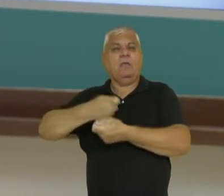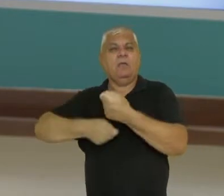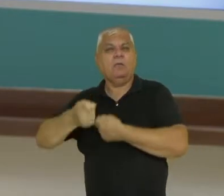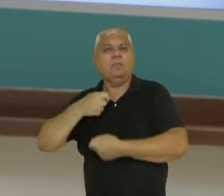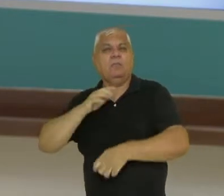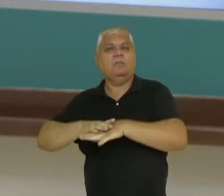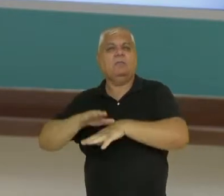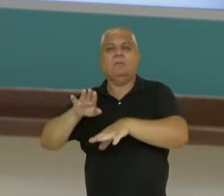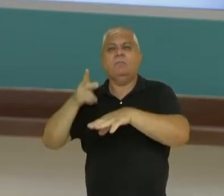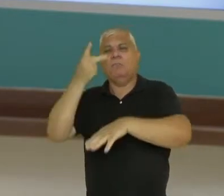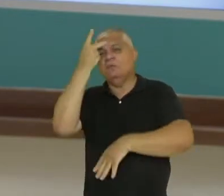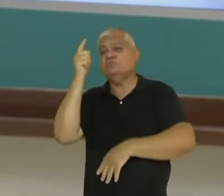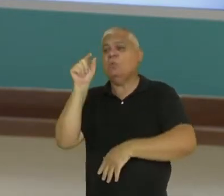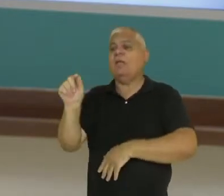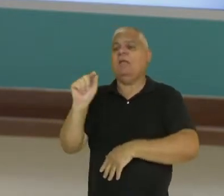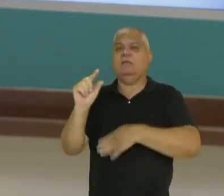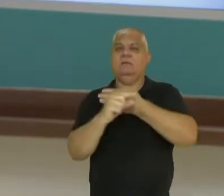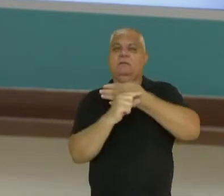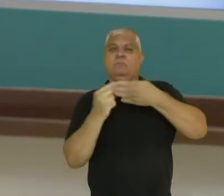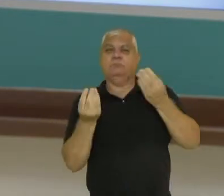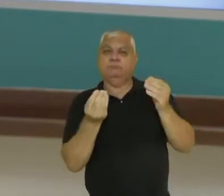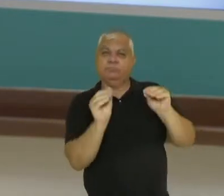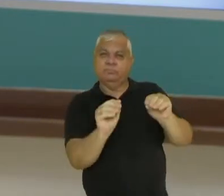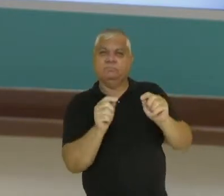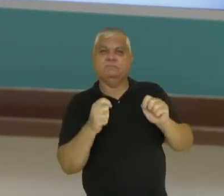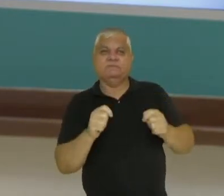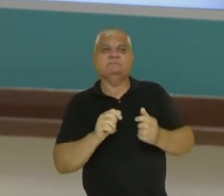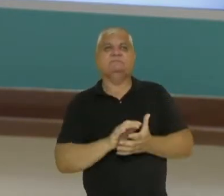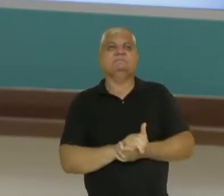quando você está fazendo uma pesquisa, por exemplo.